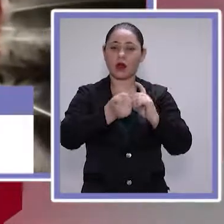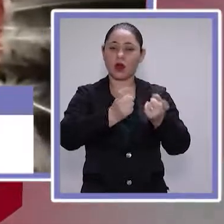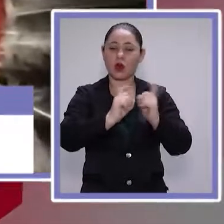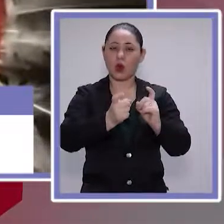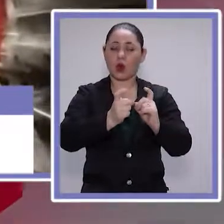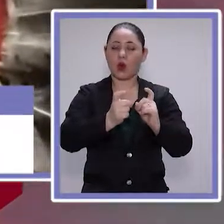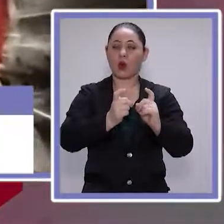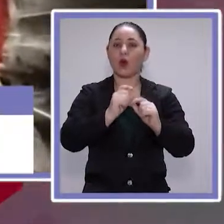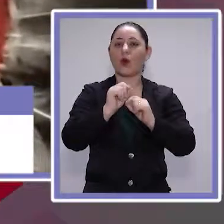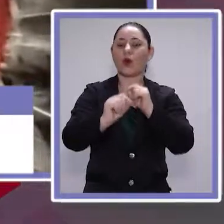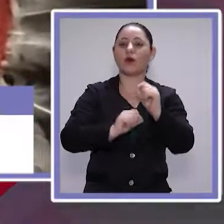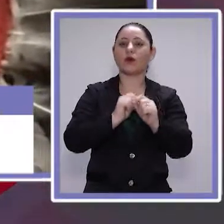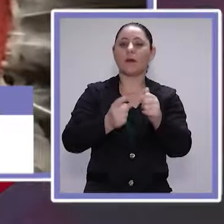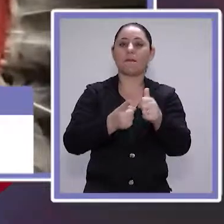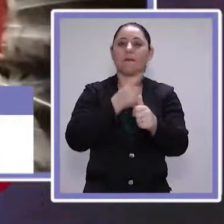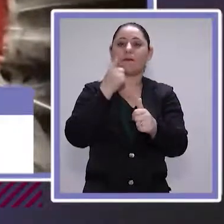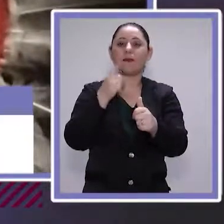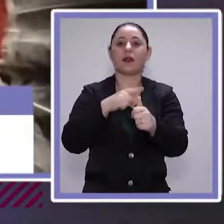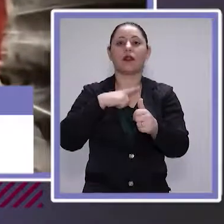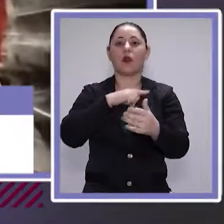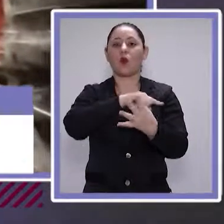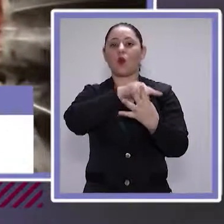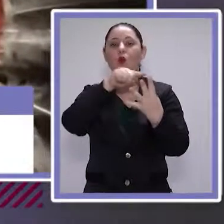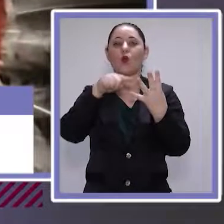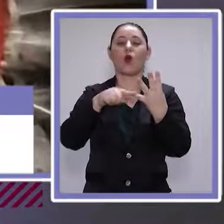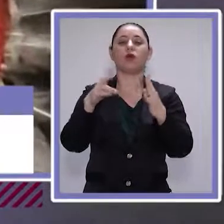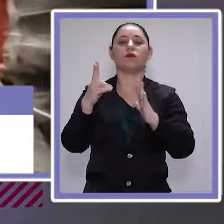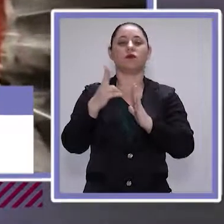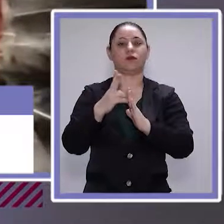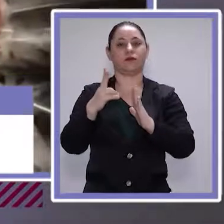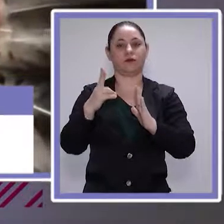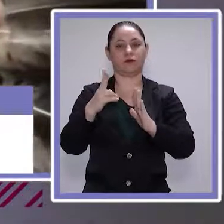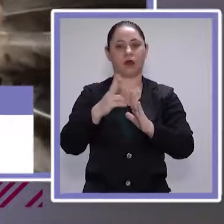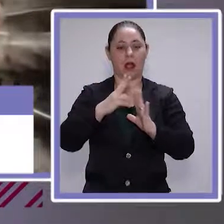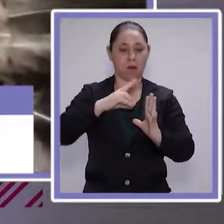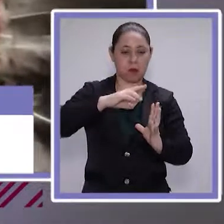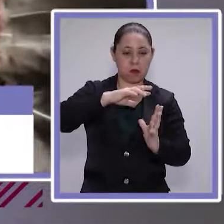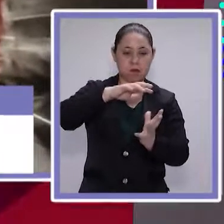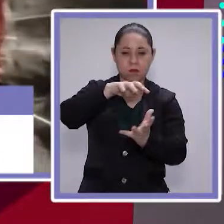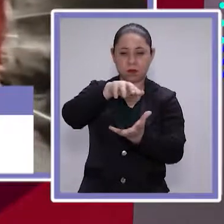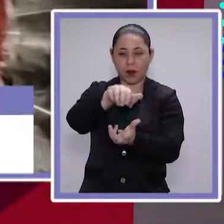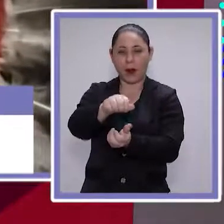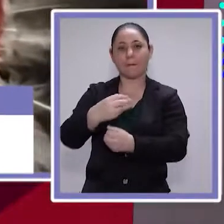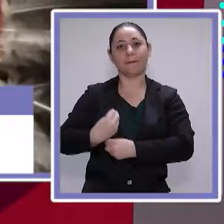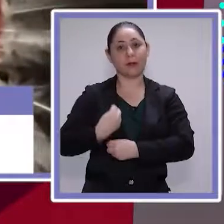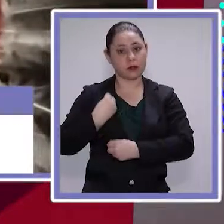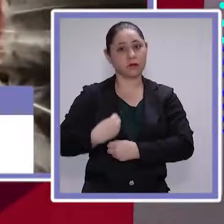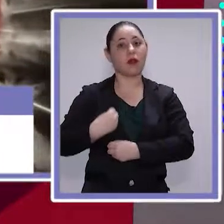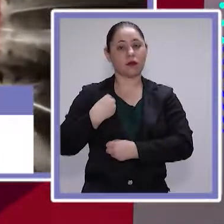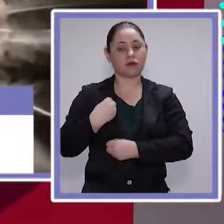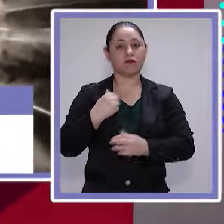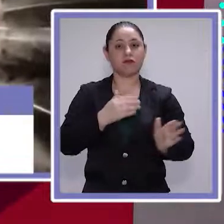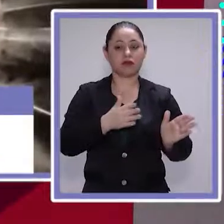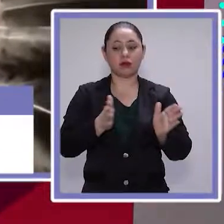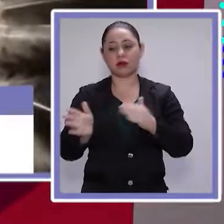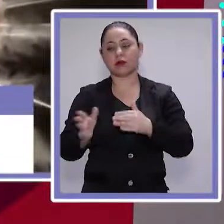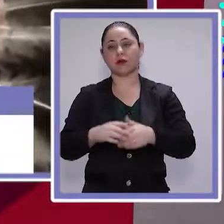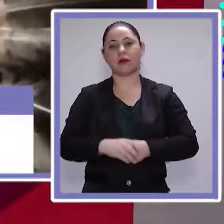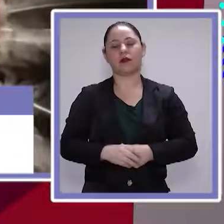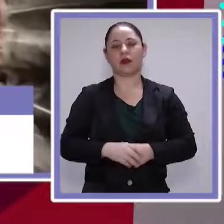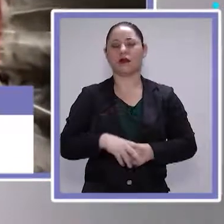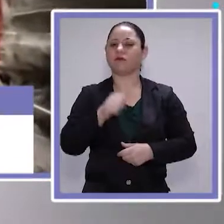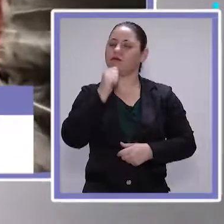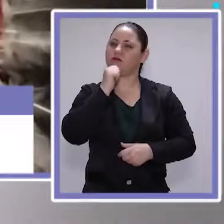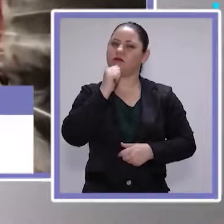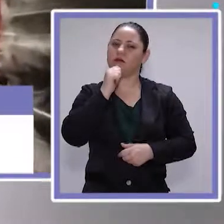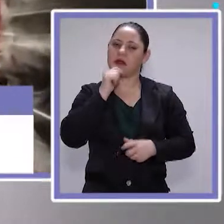se reúne numa pré-COP, e pela primeira vez nós temos 4 indígenas, né, do mundo participando desse processo.